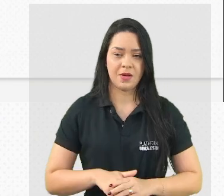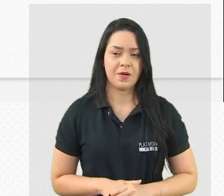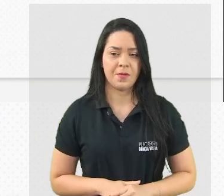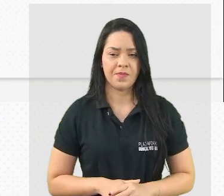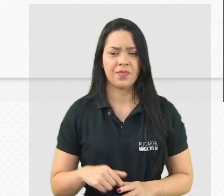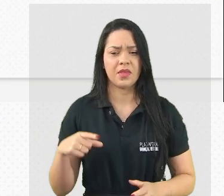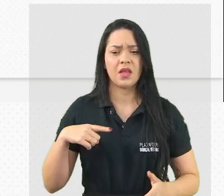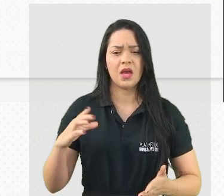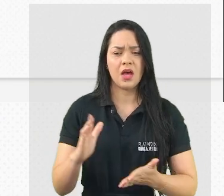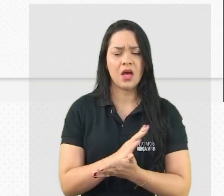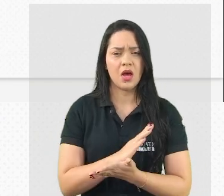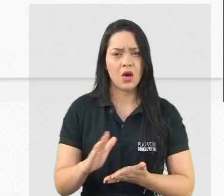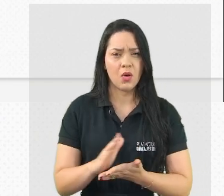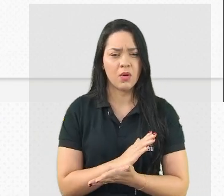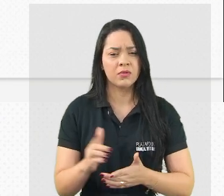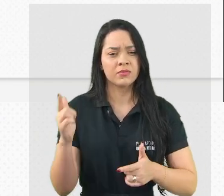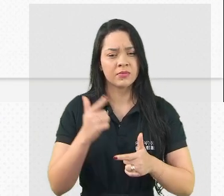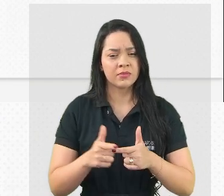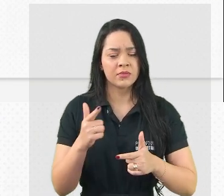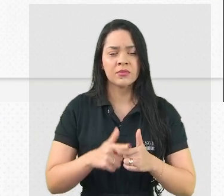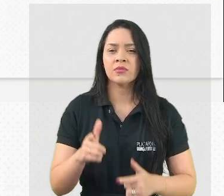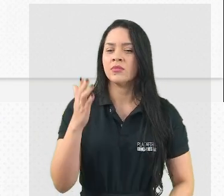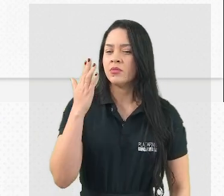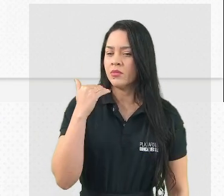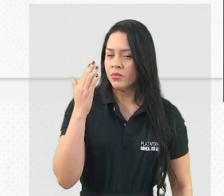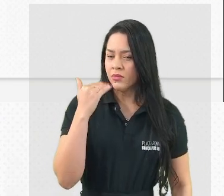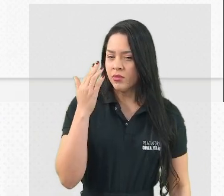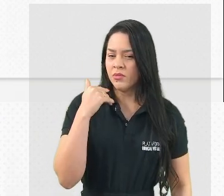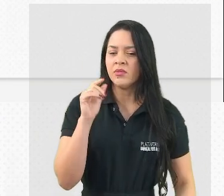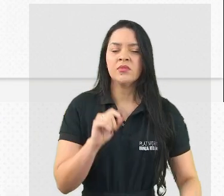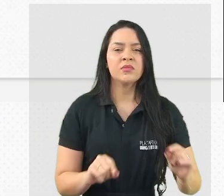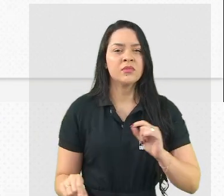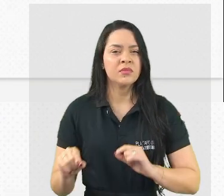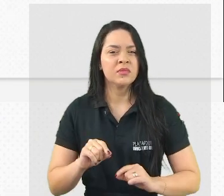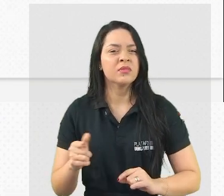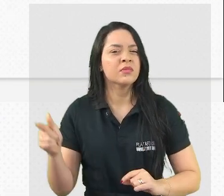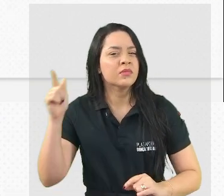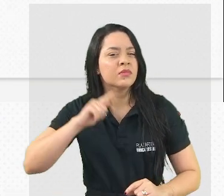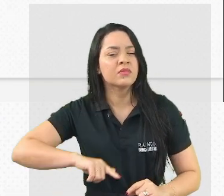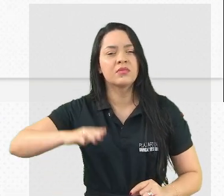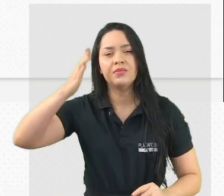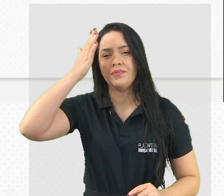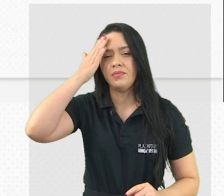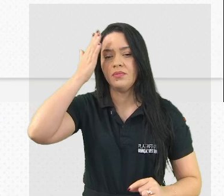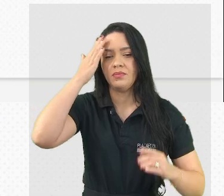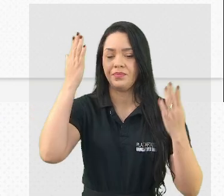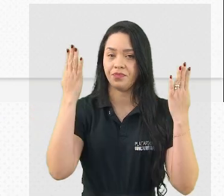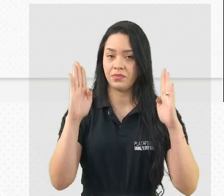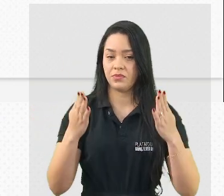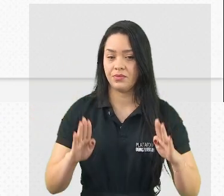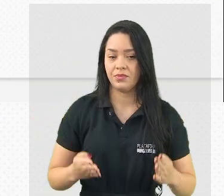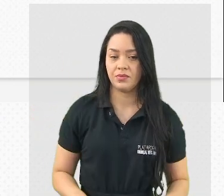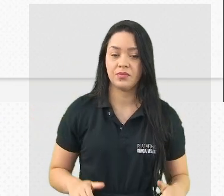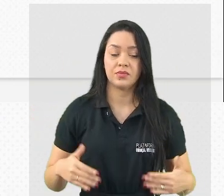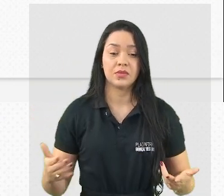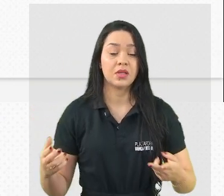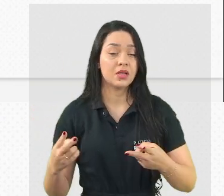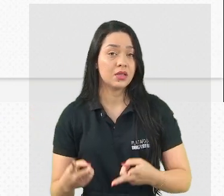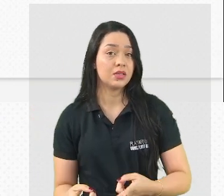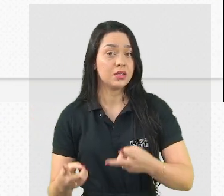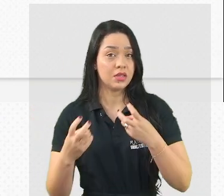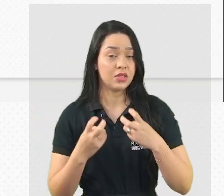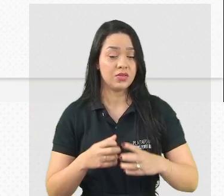aqui alguns distúrbios alimentares para que a gente consiga compreender, entender, analisar, de repente